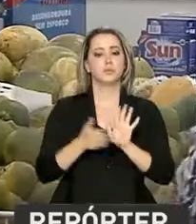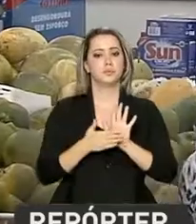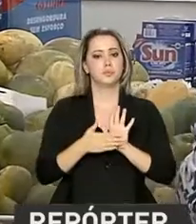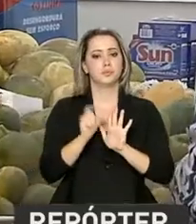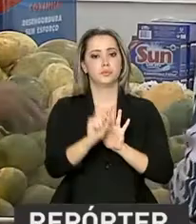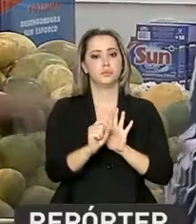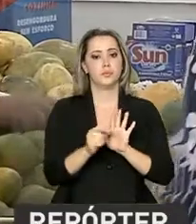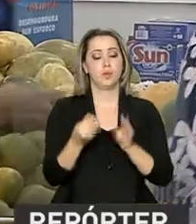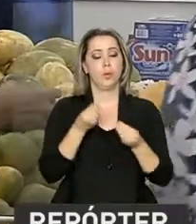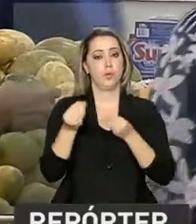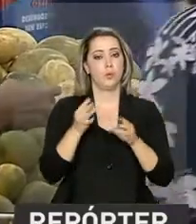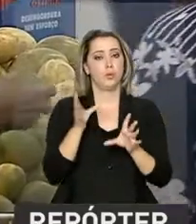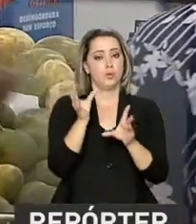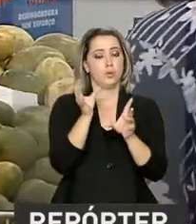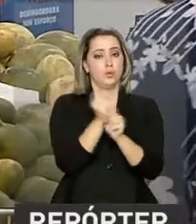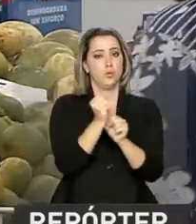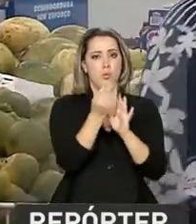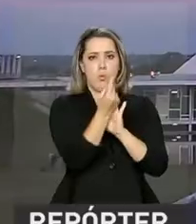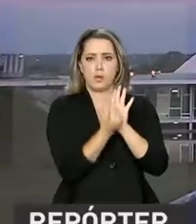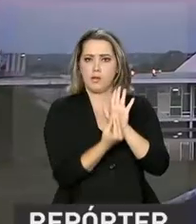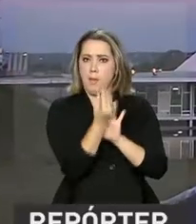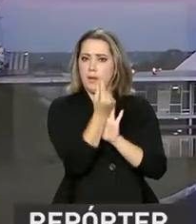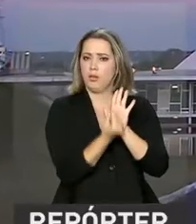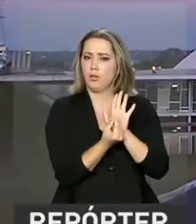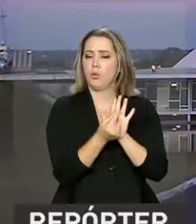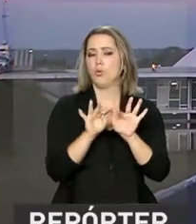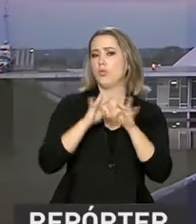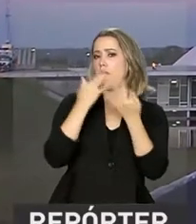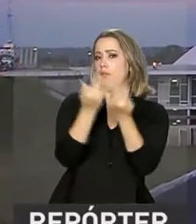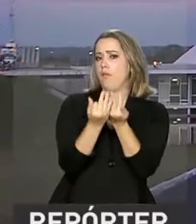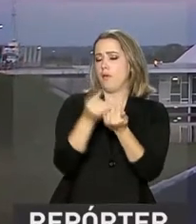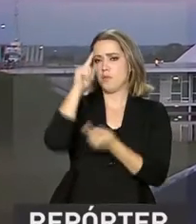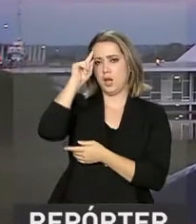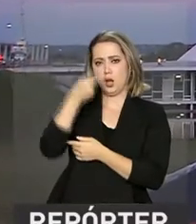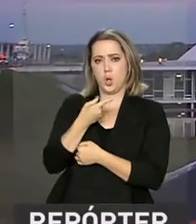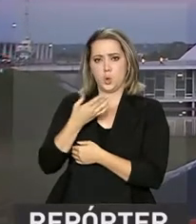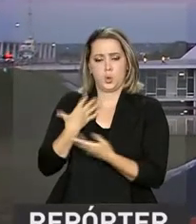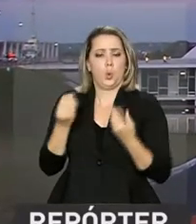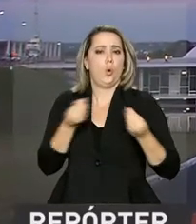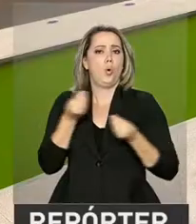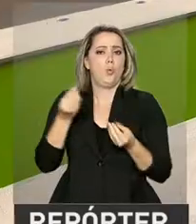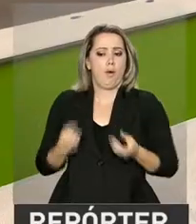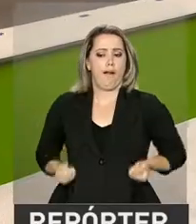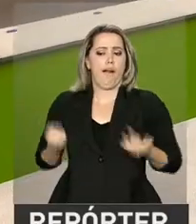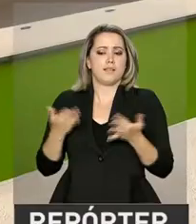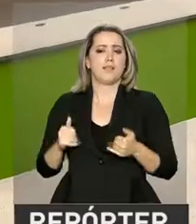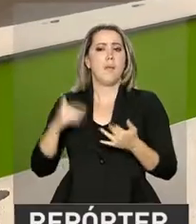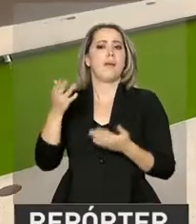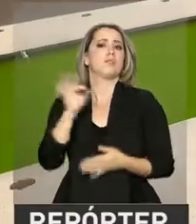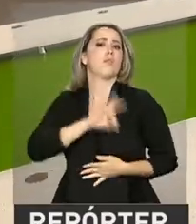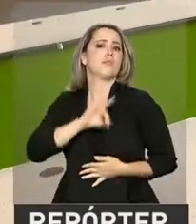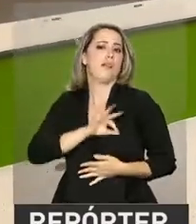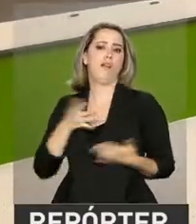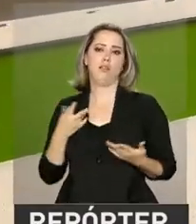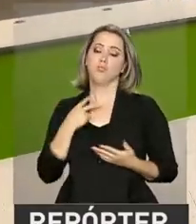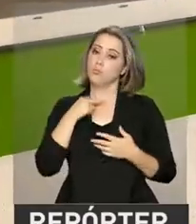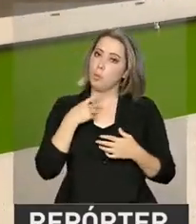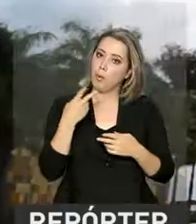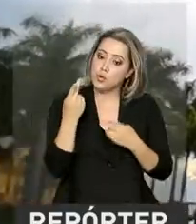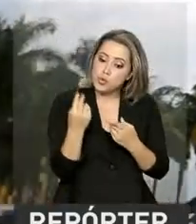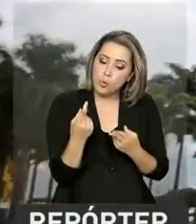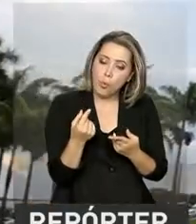como no orçamento de uma família a ordem é não gastar mais do que se ganha no caso do governo se